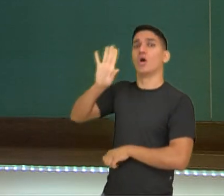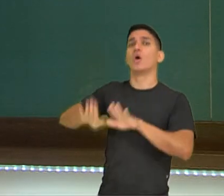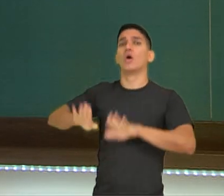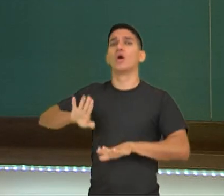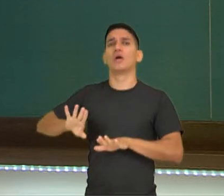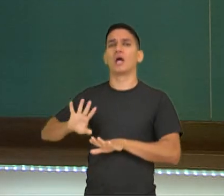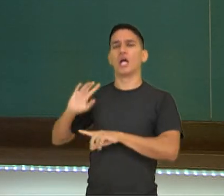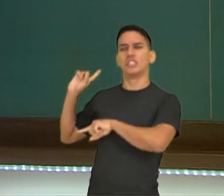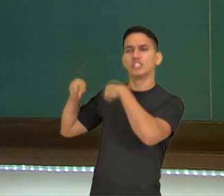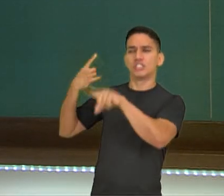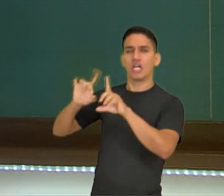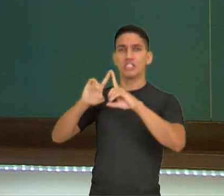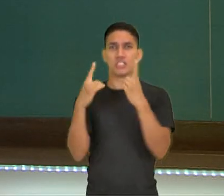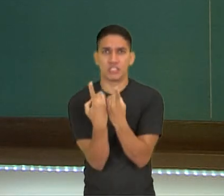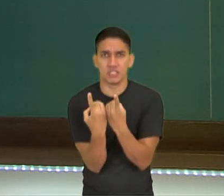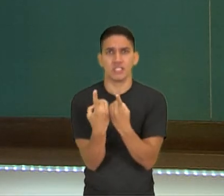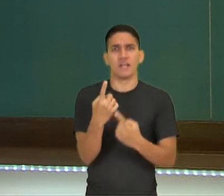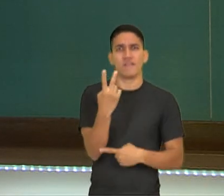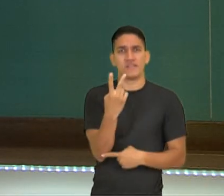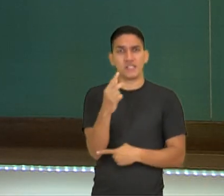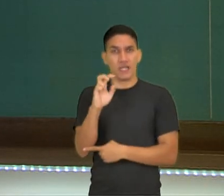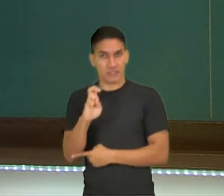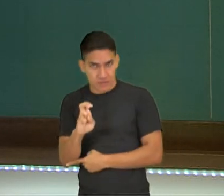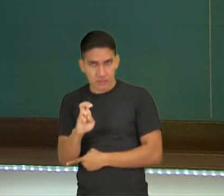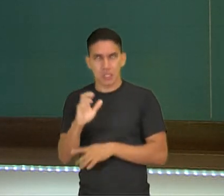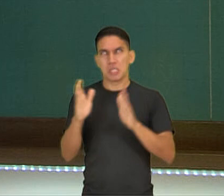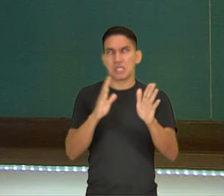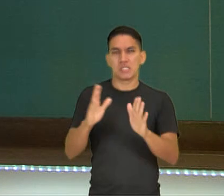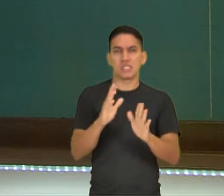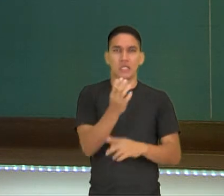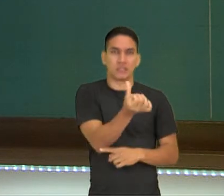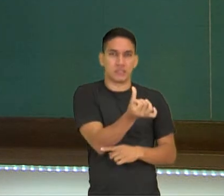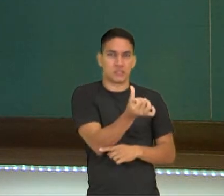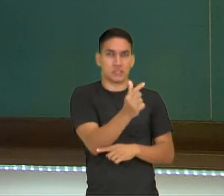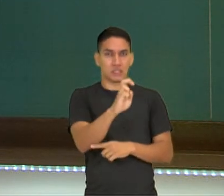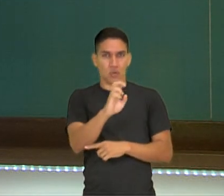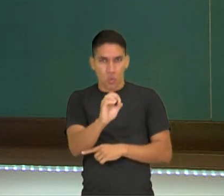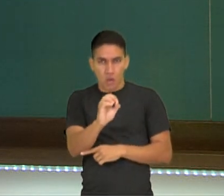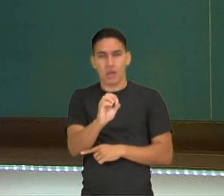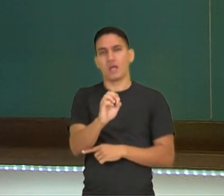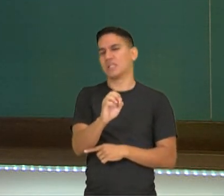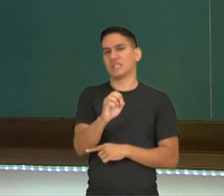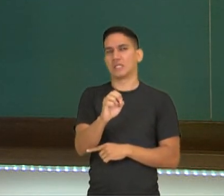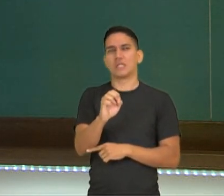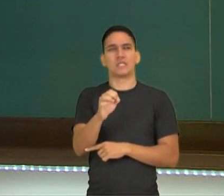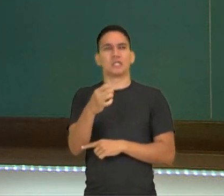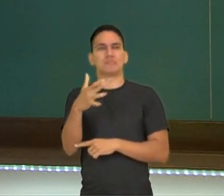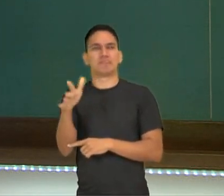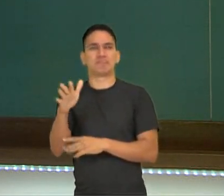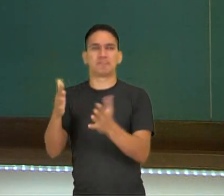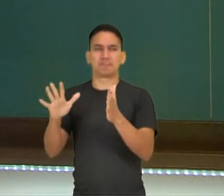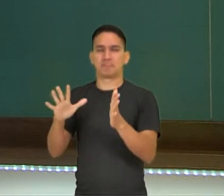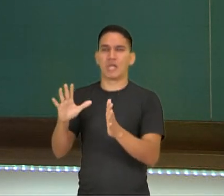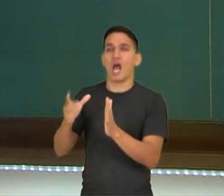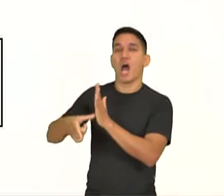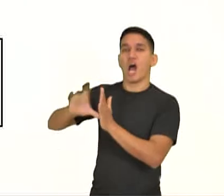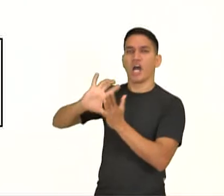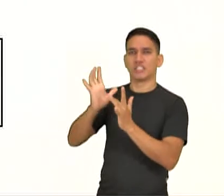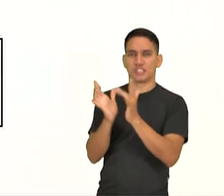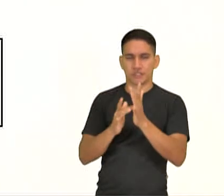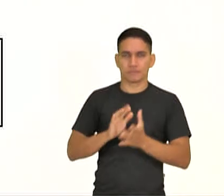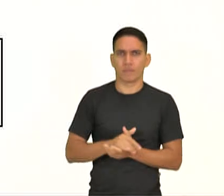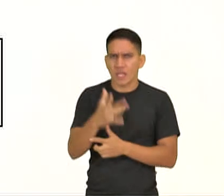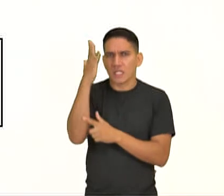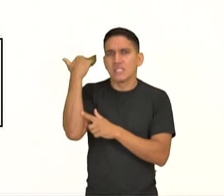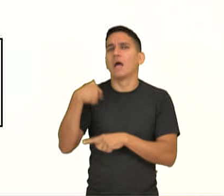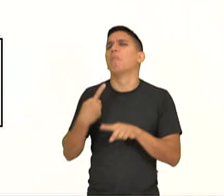25ª dinastia entre 750 a 644 a.C. Você saberia dizer por que os cuxitas